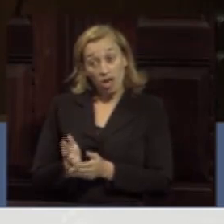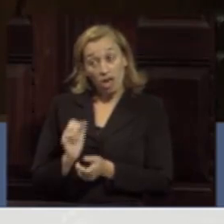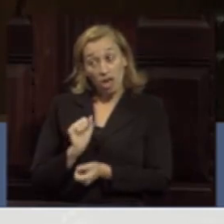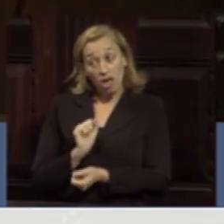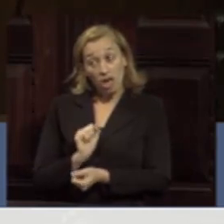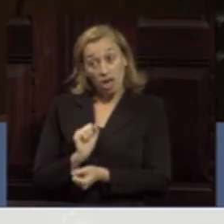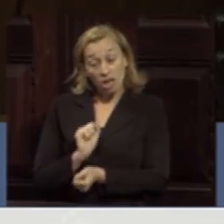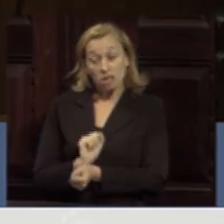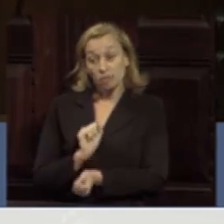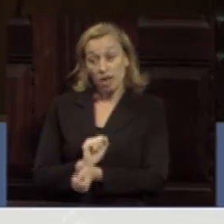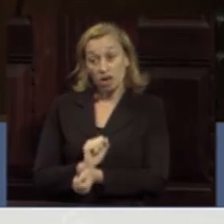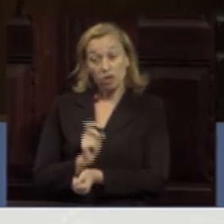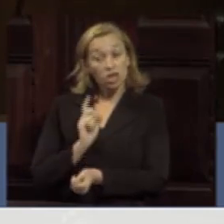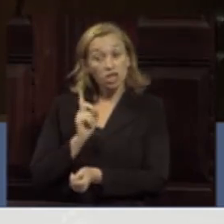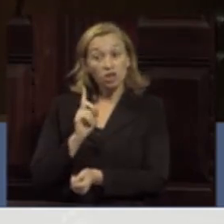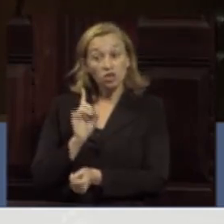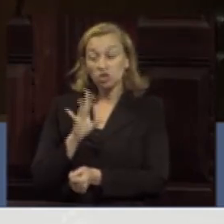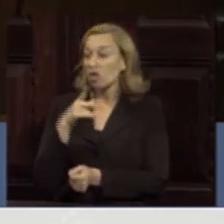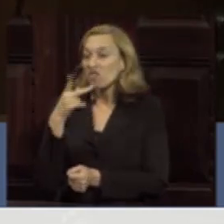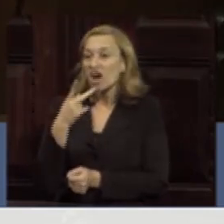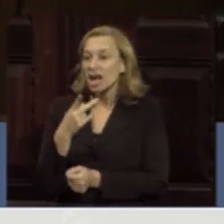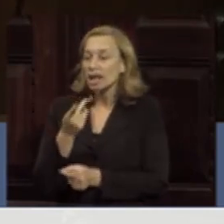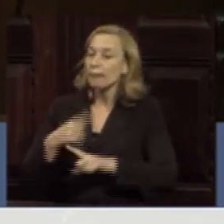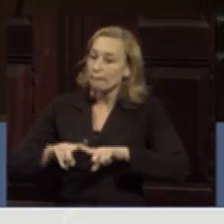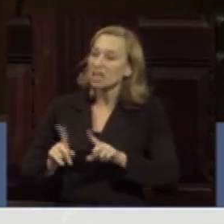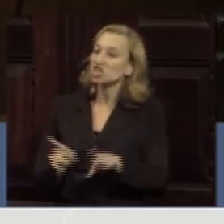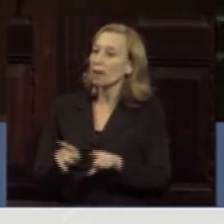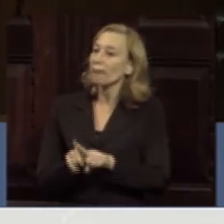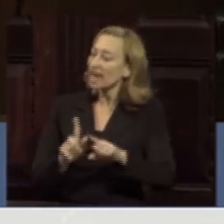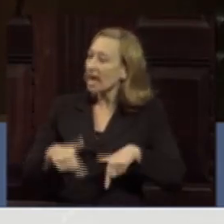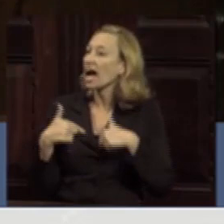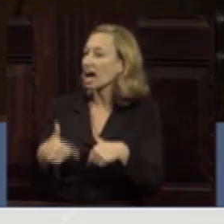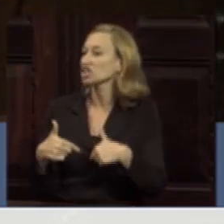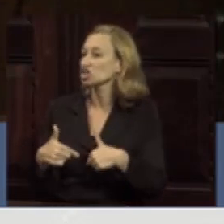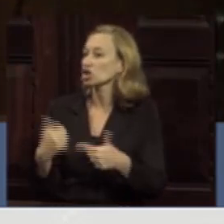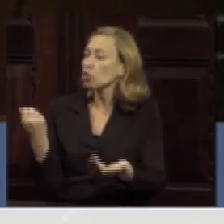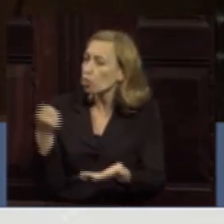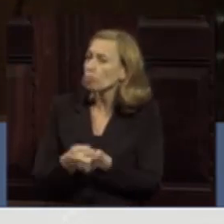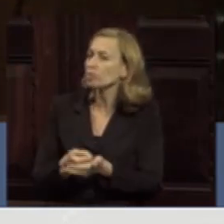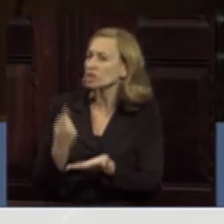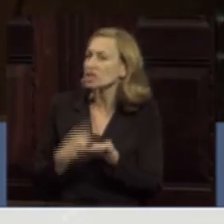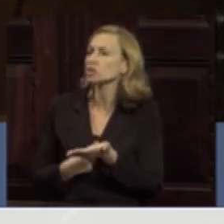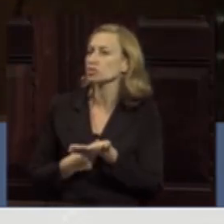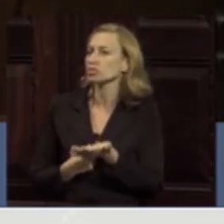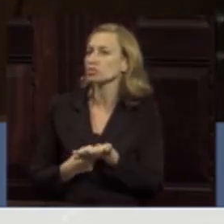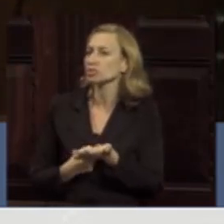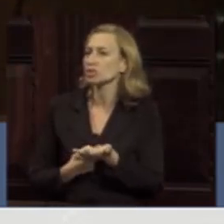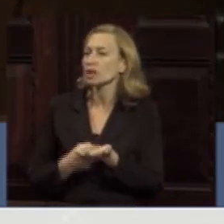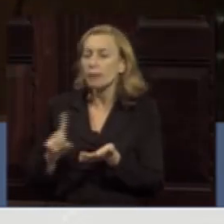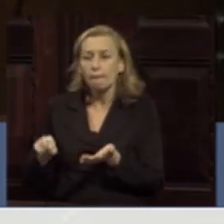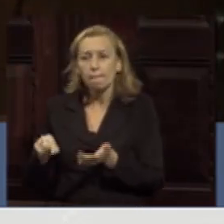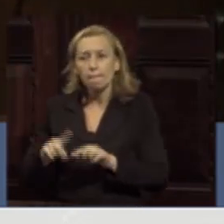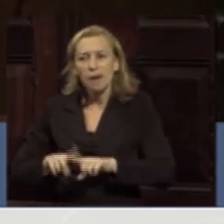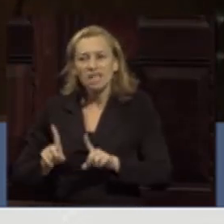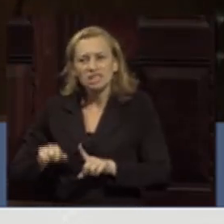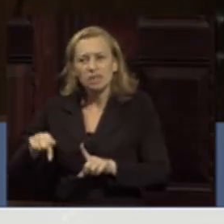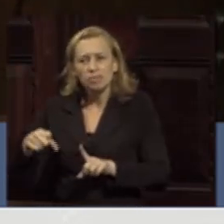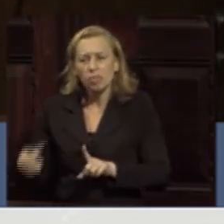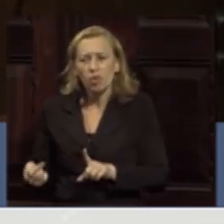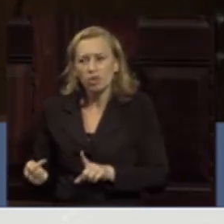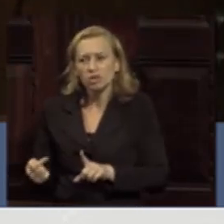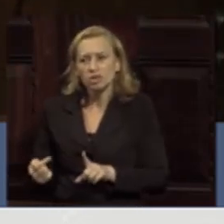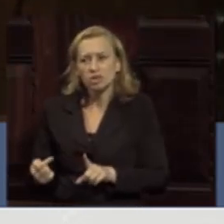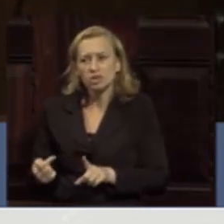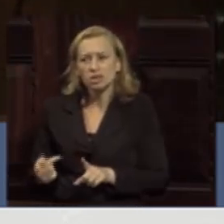Crivella. Ele é até bem intencionado, assume alguns compromissos, mas depois, segundo a